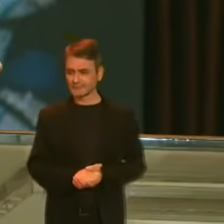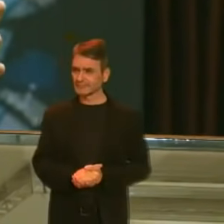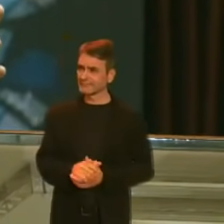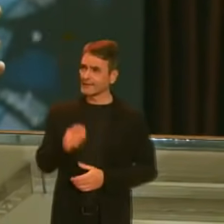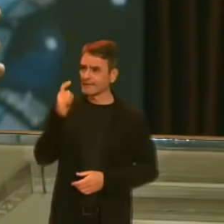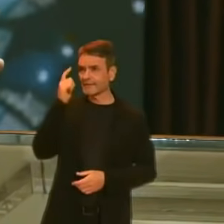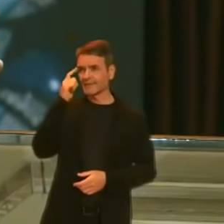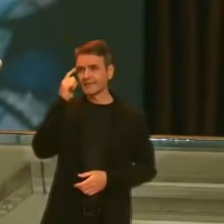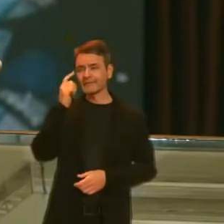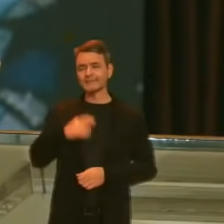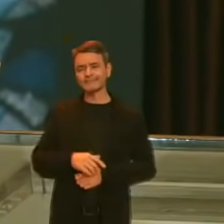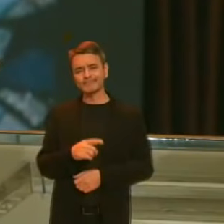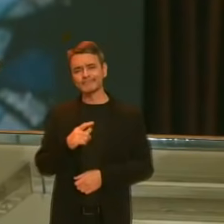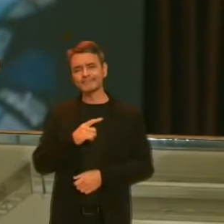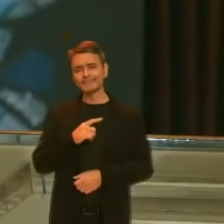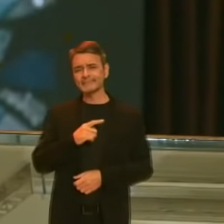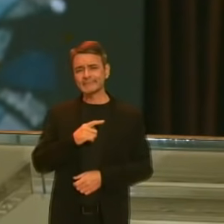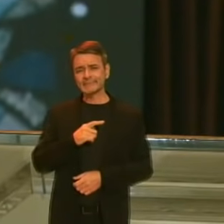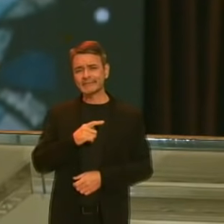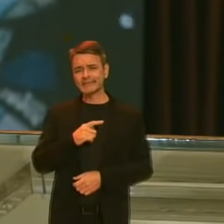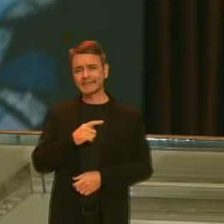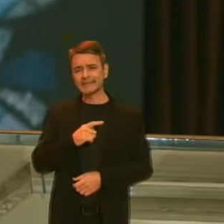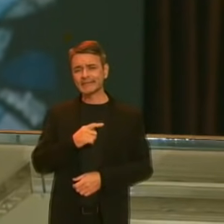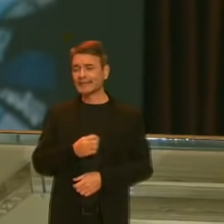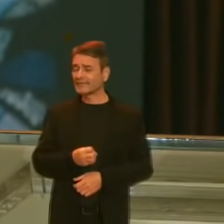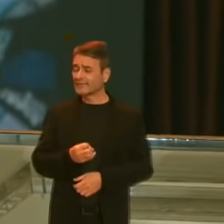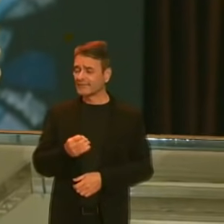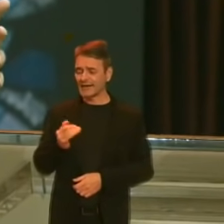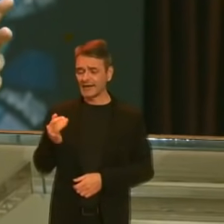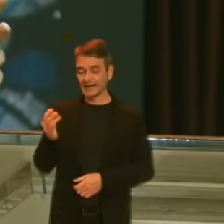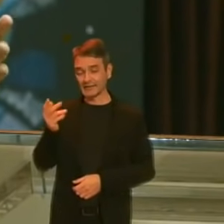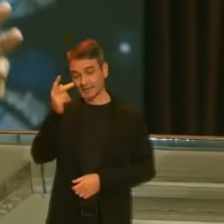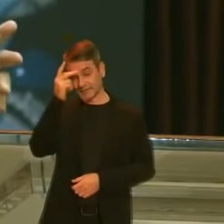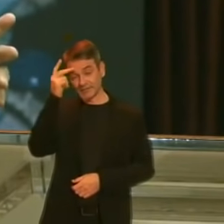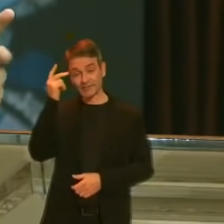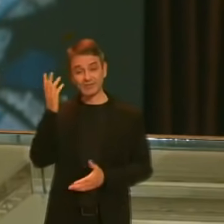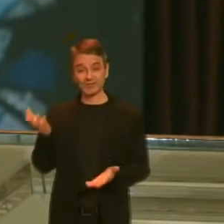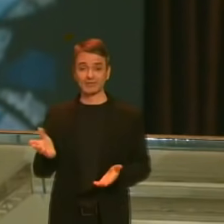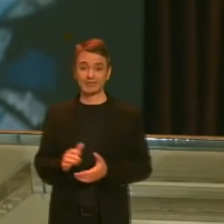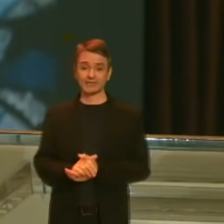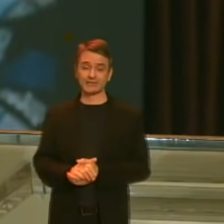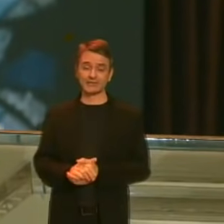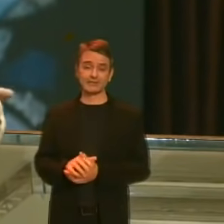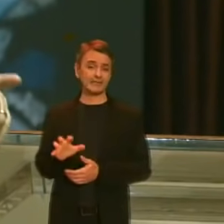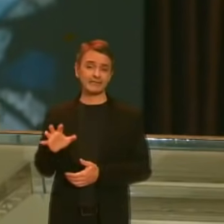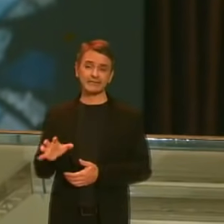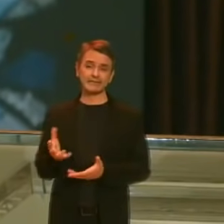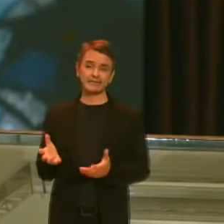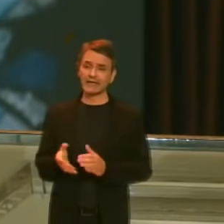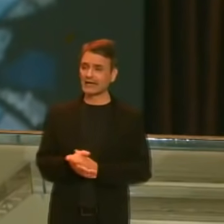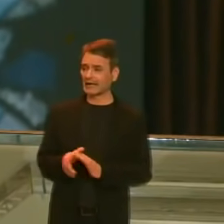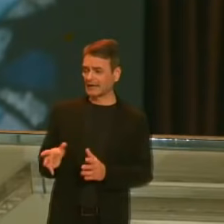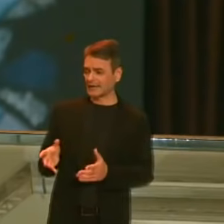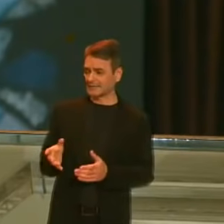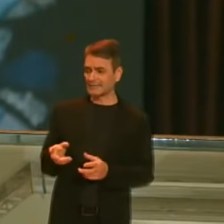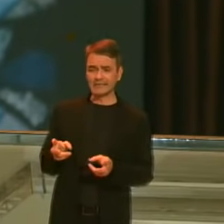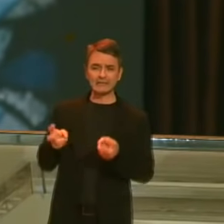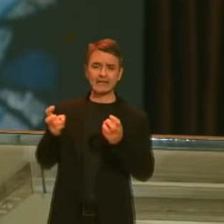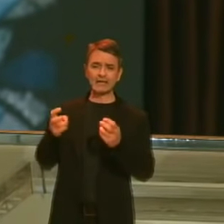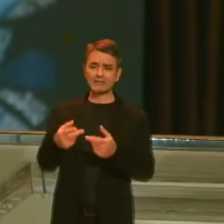como tem gente assim, que é capaz de perceber o mal e não quer rejeitar o mal na sua